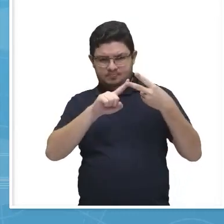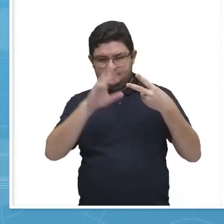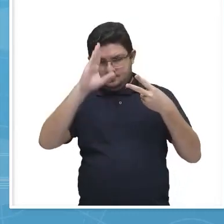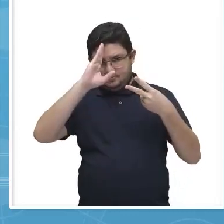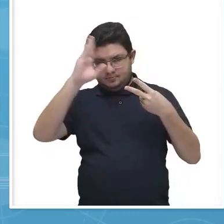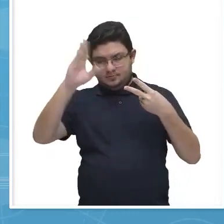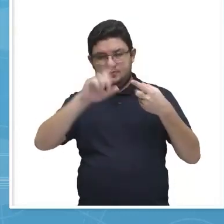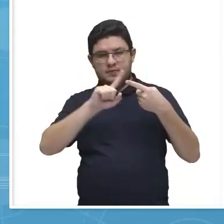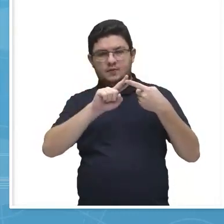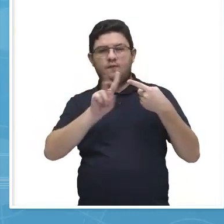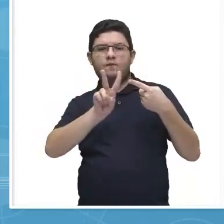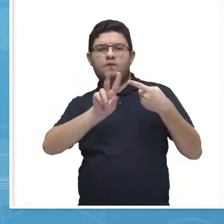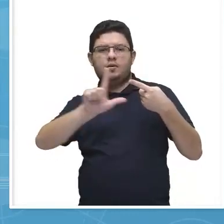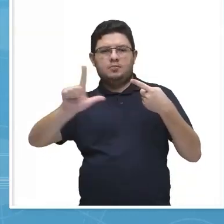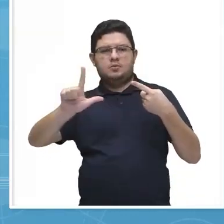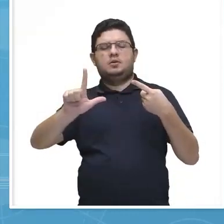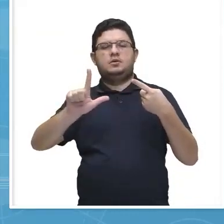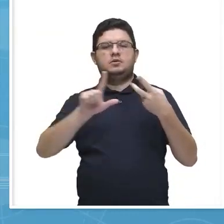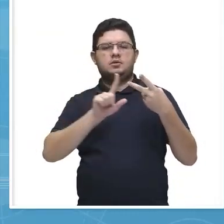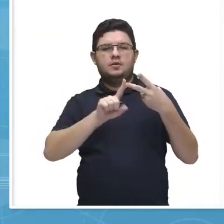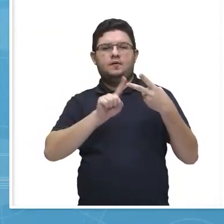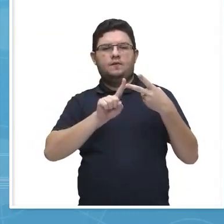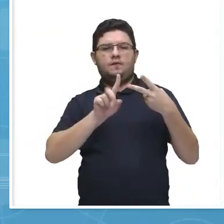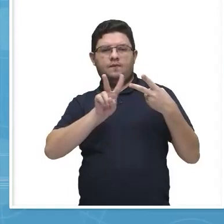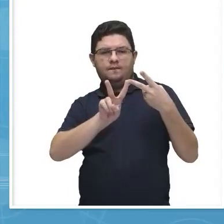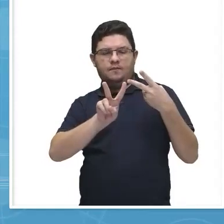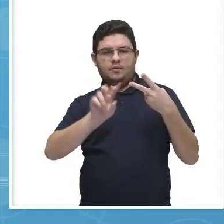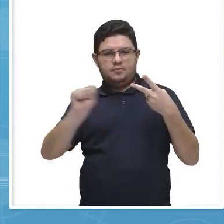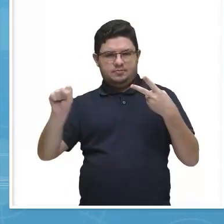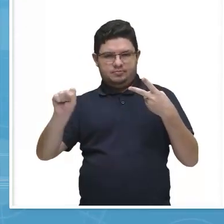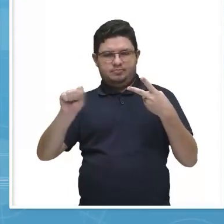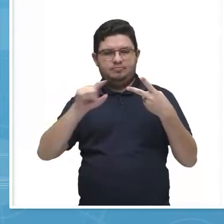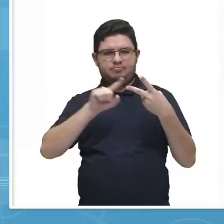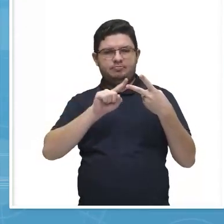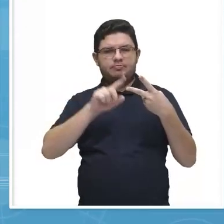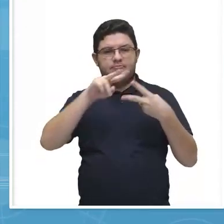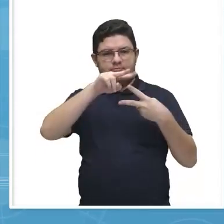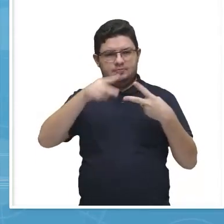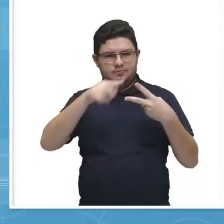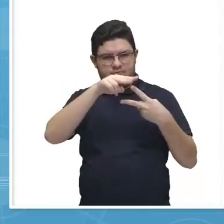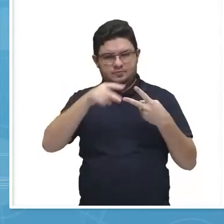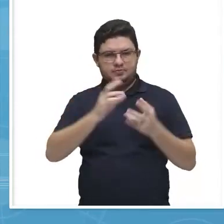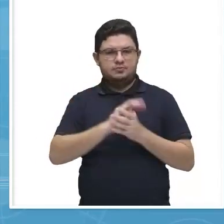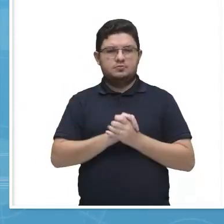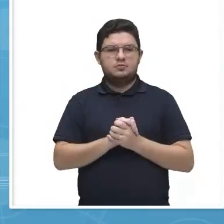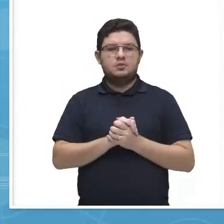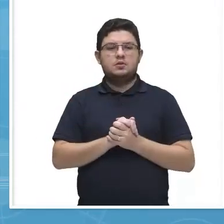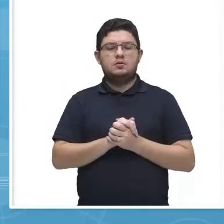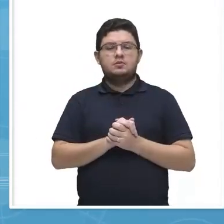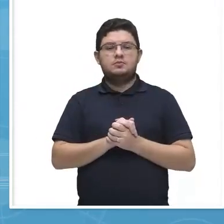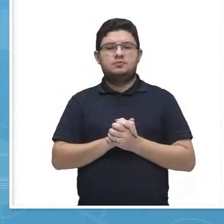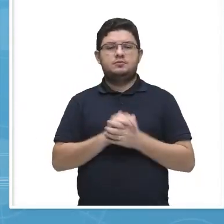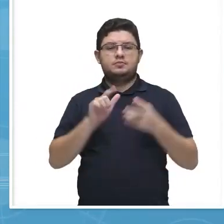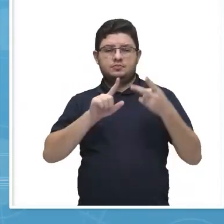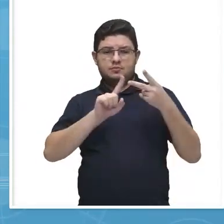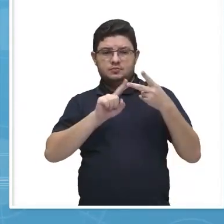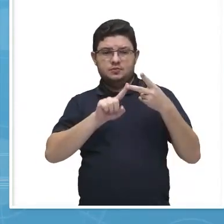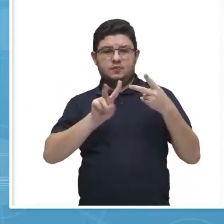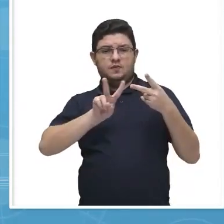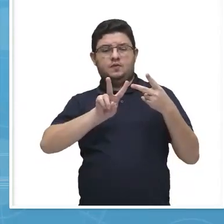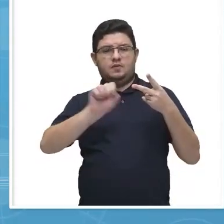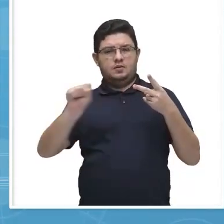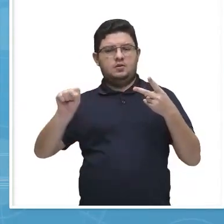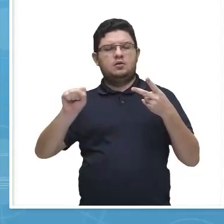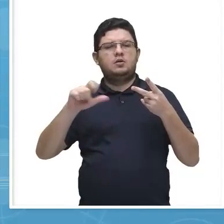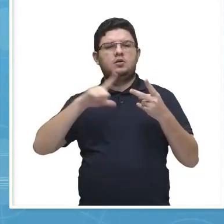de ligação e os nocionais, né, ou significativo. Os nocionais ou significativos, vamos começar